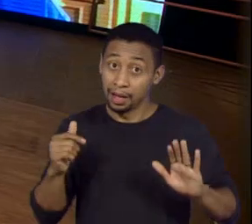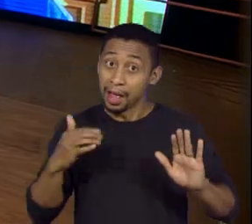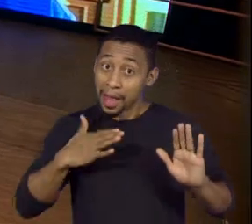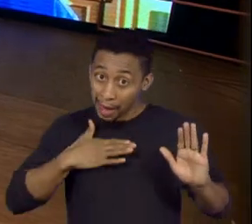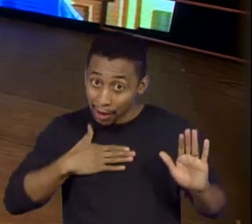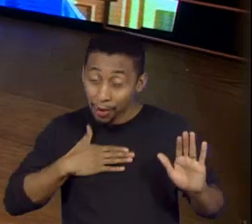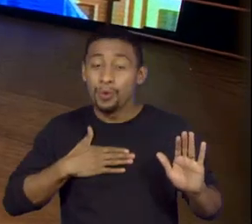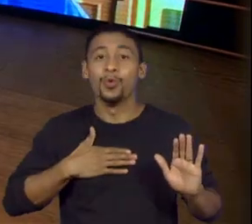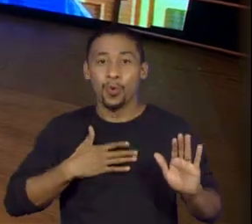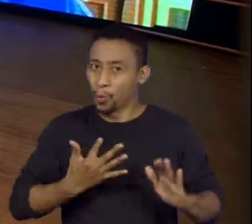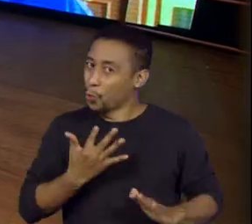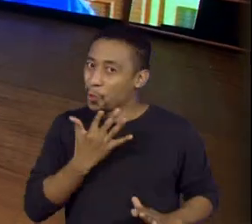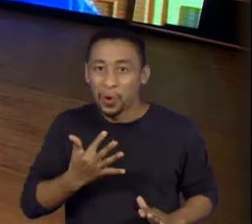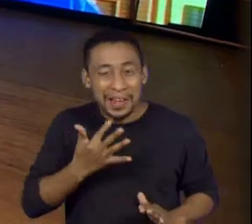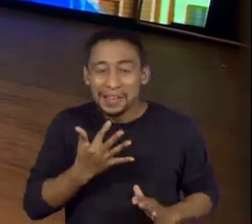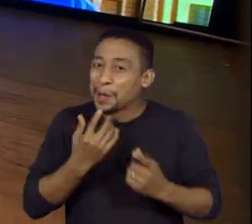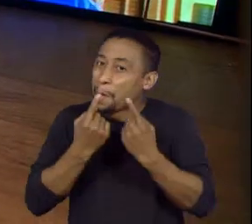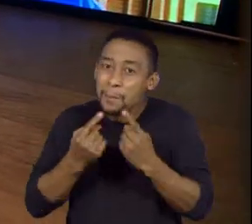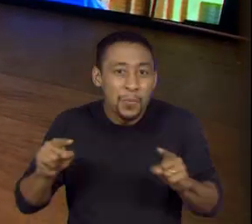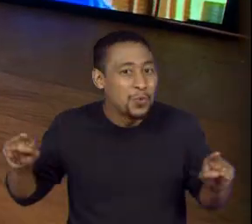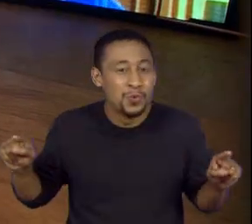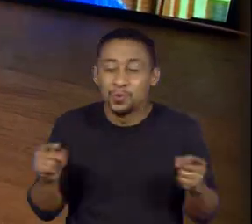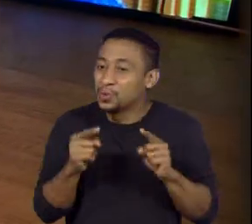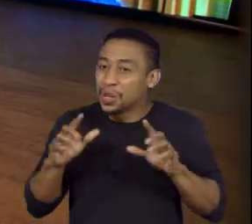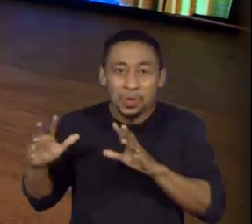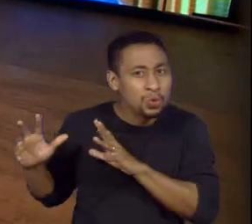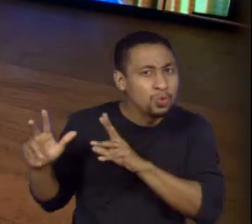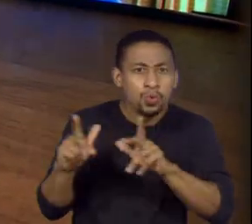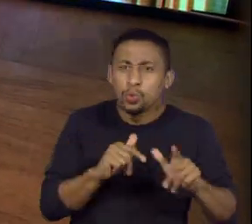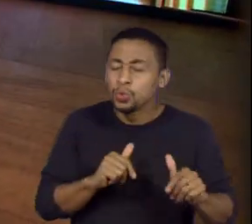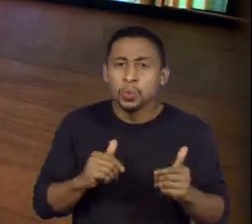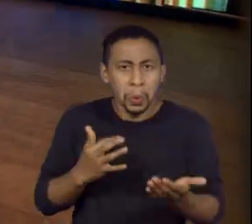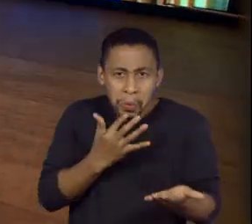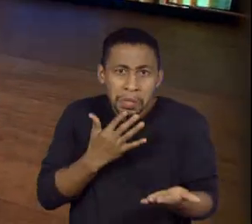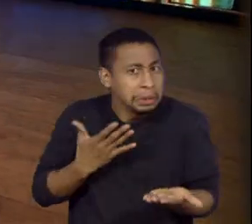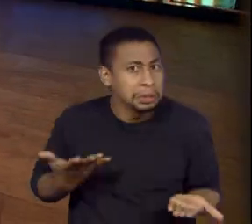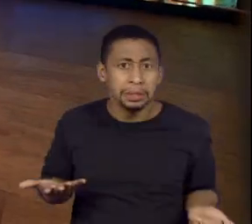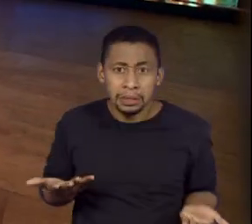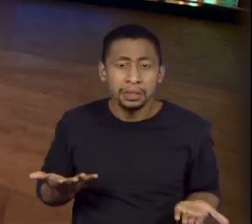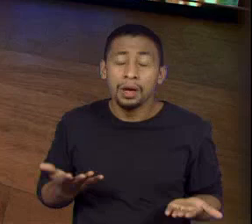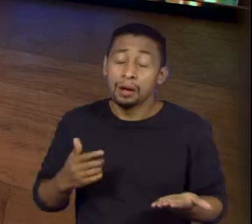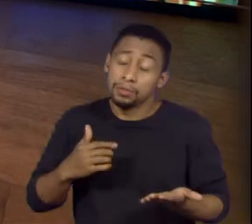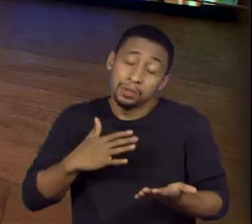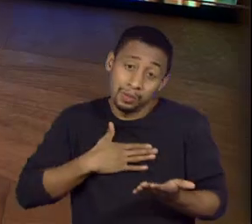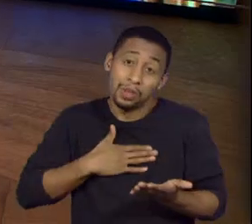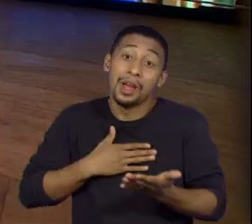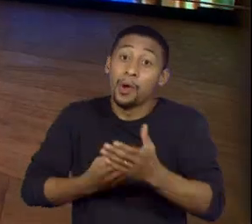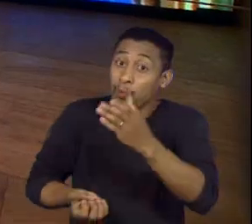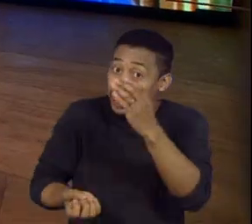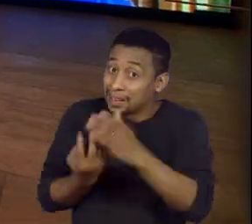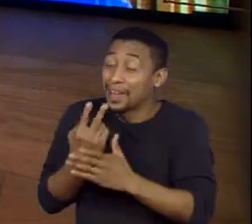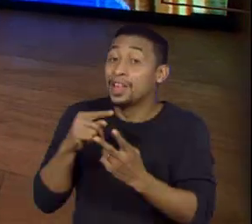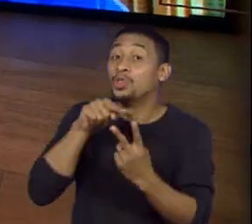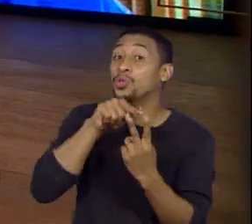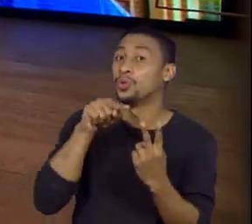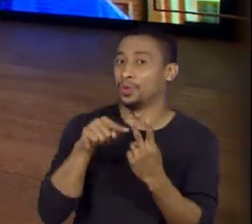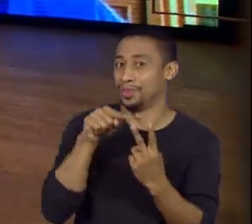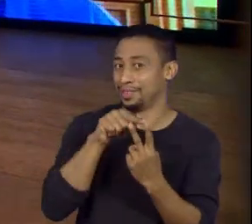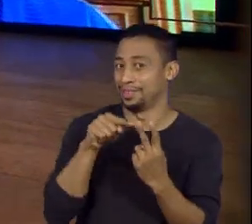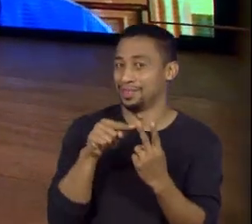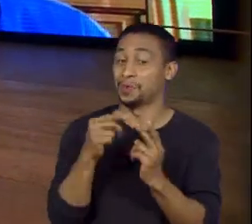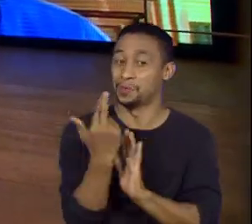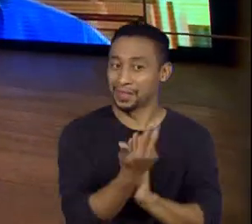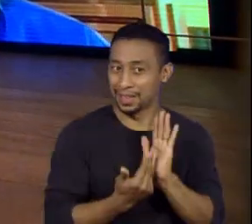admirador da Dona Irã, voltei e fiz um outro a Dona Irã, muito arrumado, enfim, todo certinho. E o original eu dei